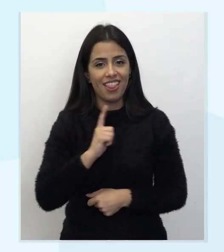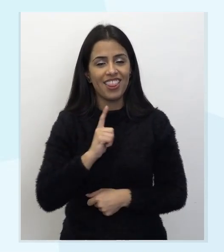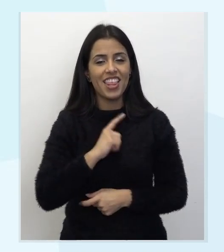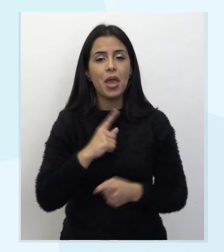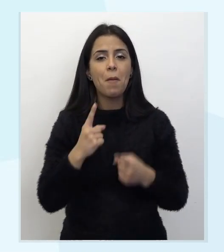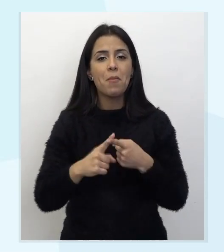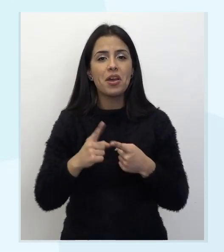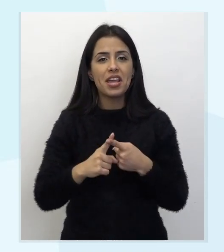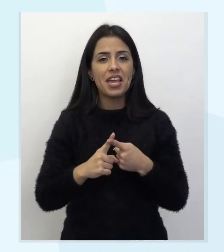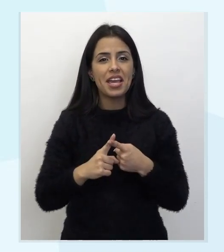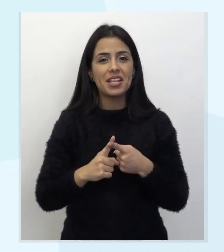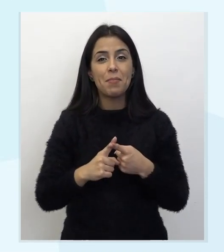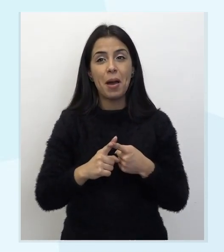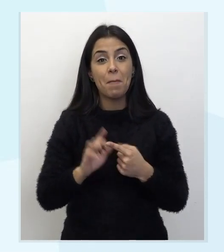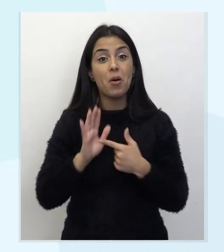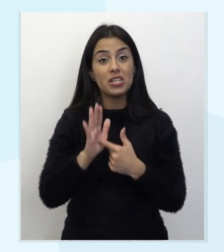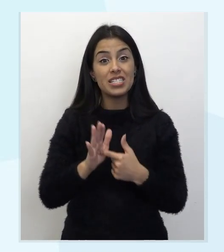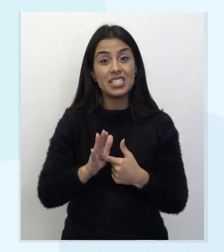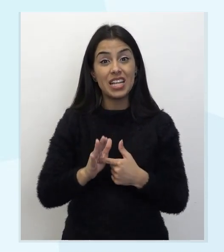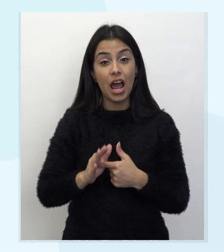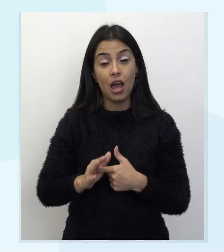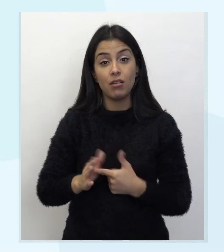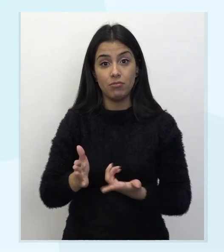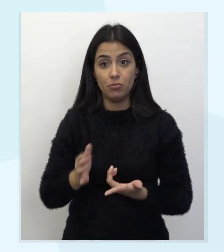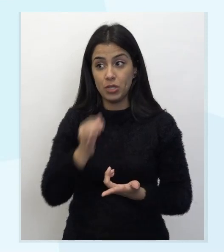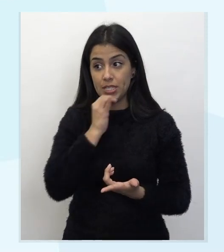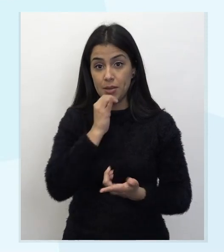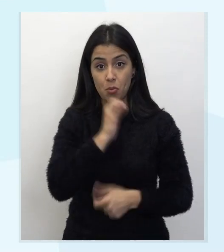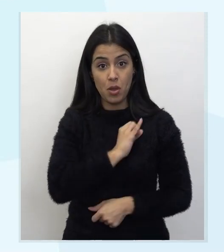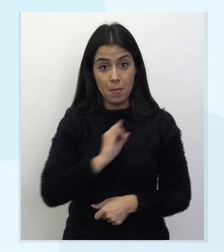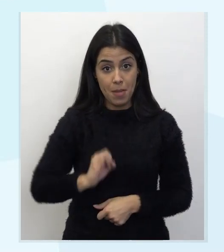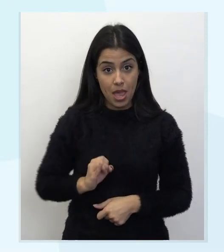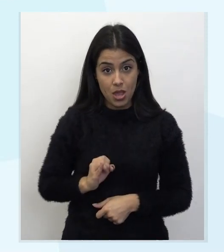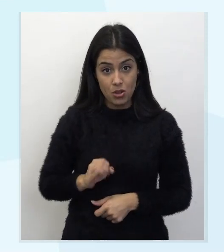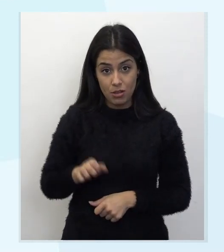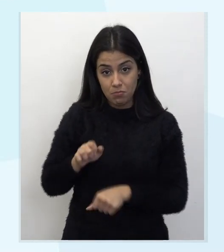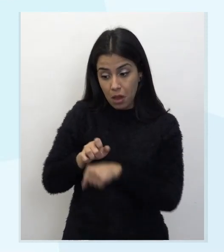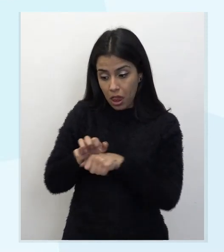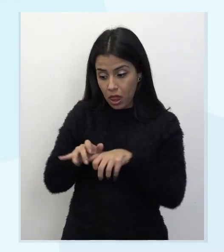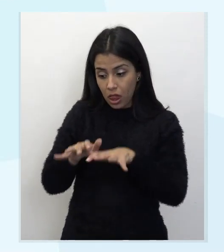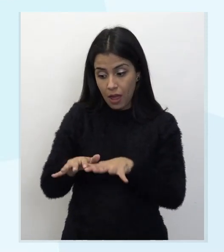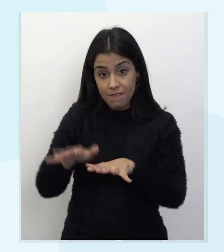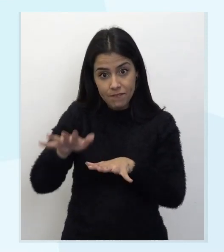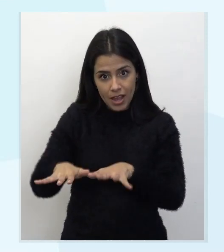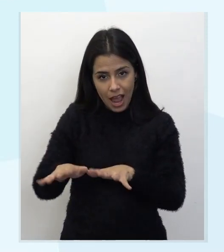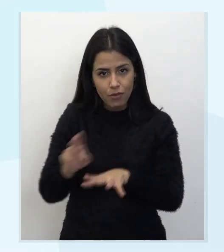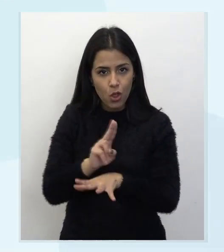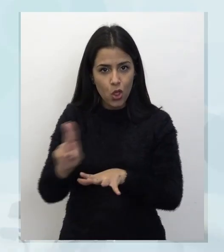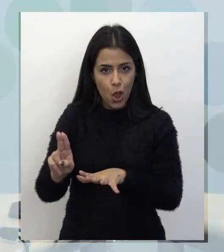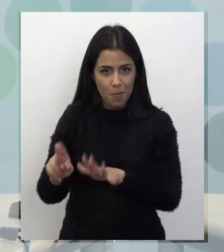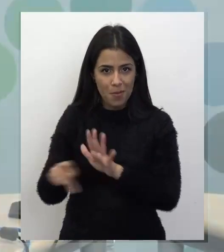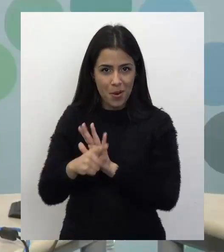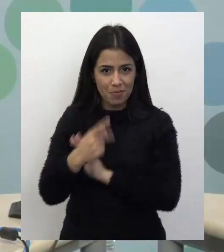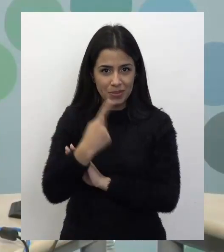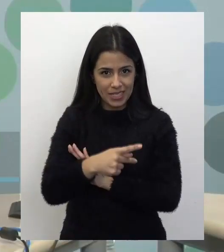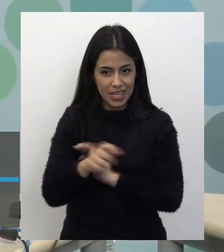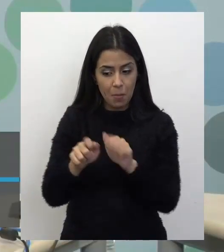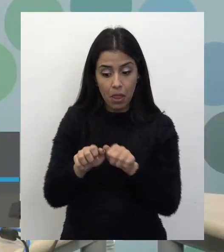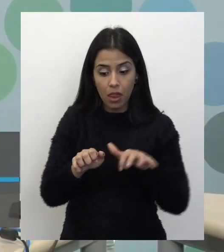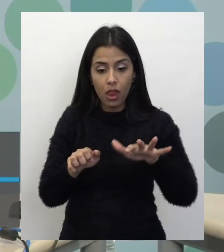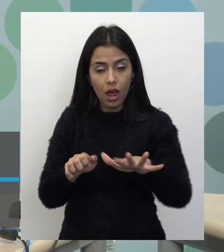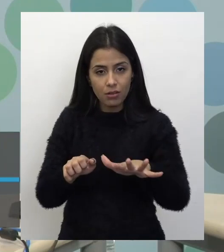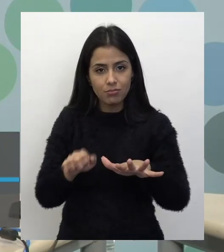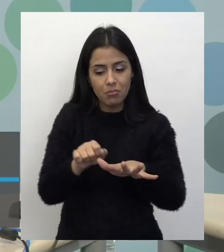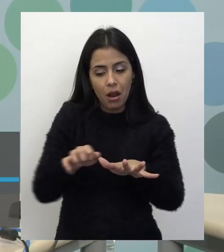para garantir, até aqui está indo o meu império. Então, realmente foi um império muito grandioso, como vocês podem ver aí pelo